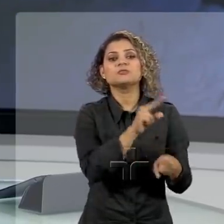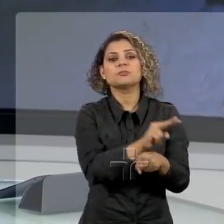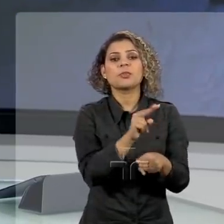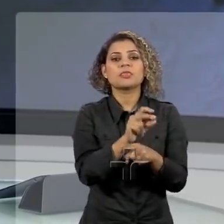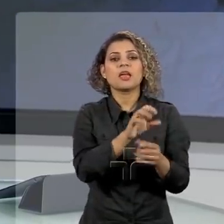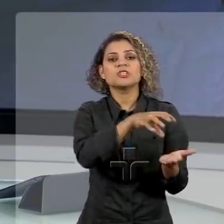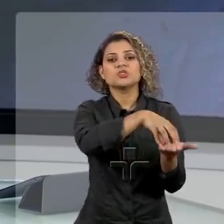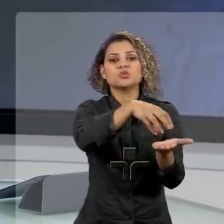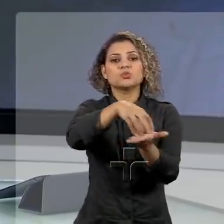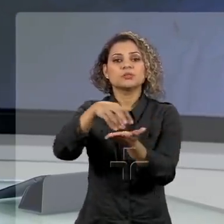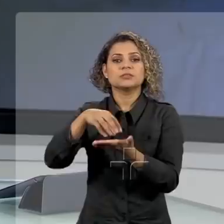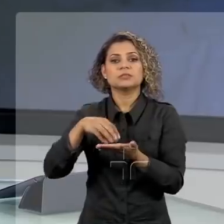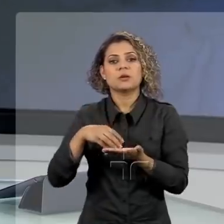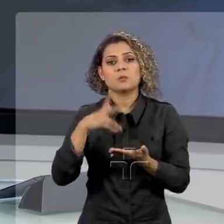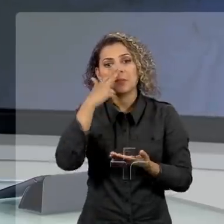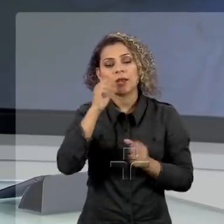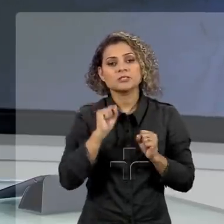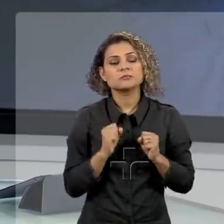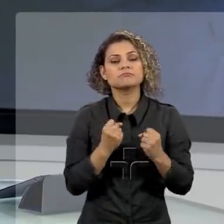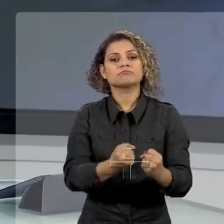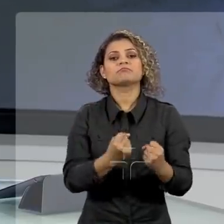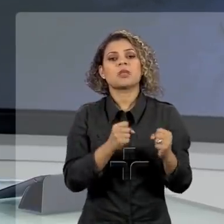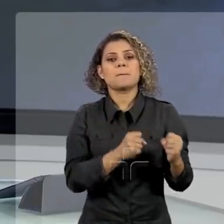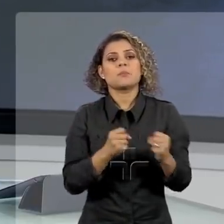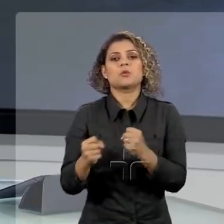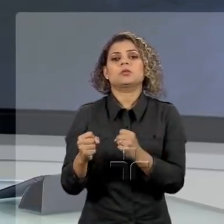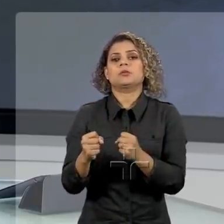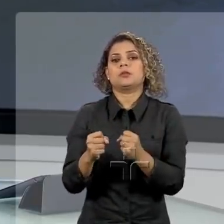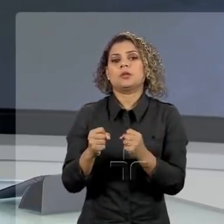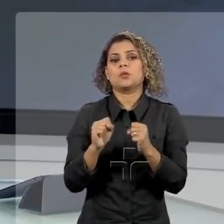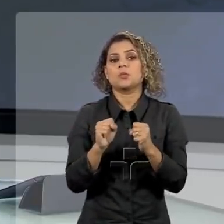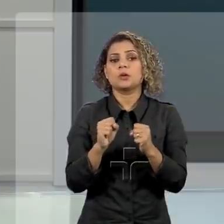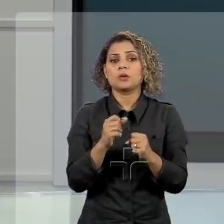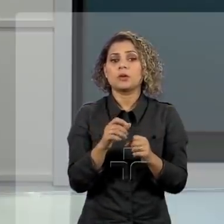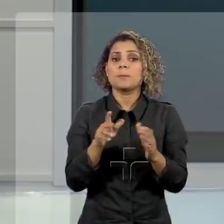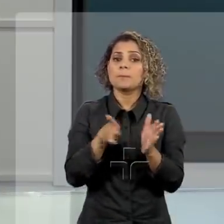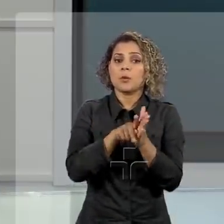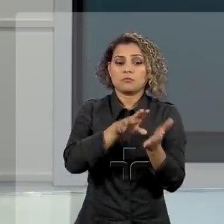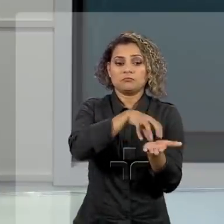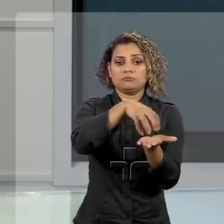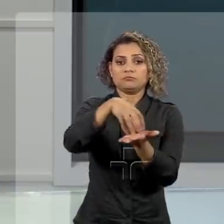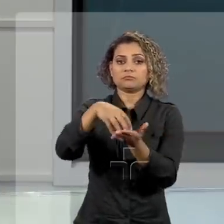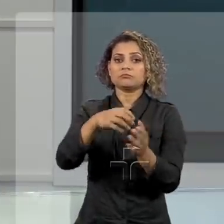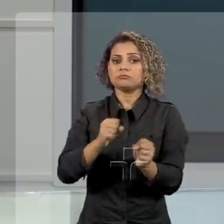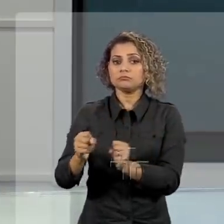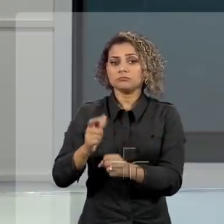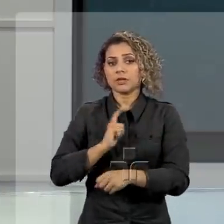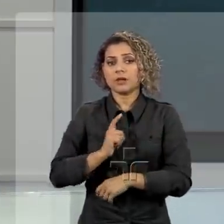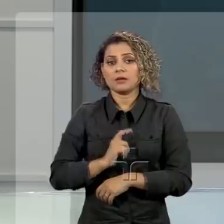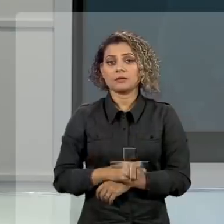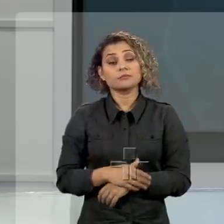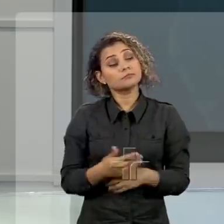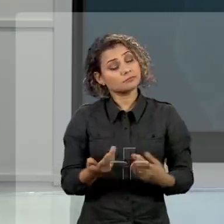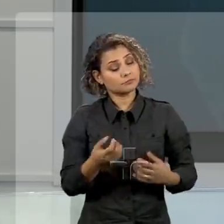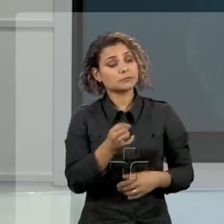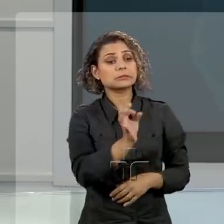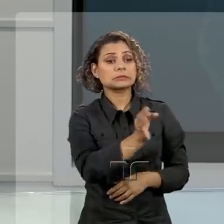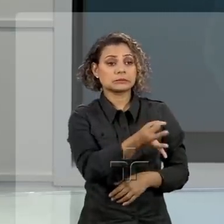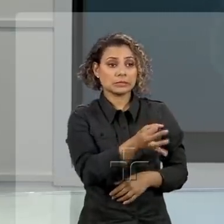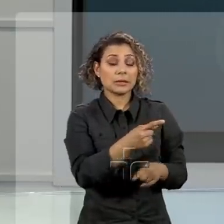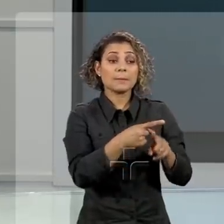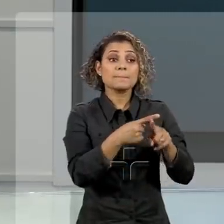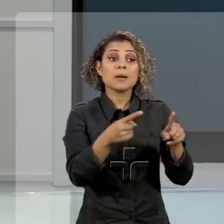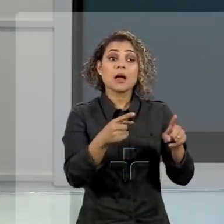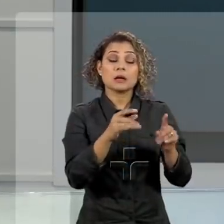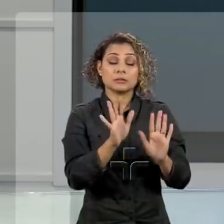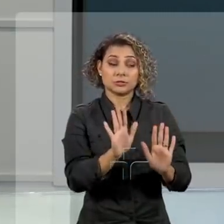instituições, por reforçar o poder e a segurança das instituições, não? Não, dobra a aposta nesse sentido, mas cumpre,